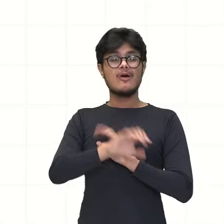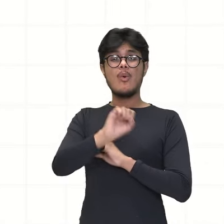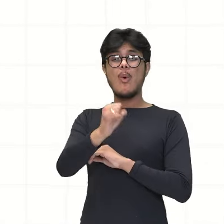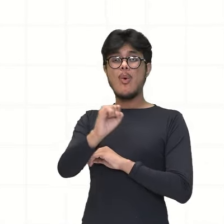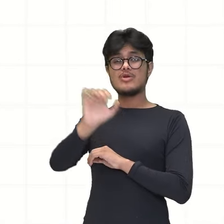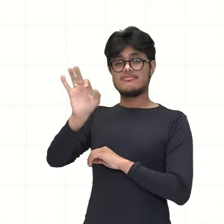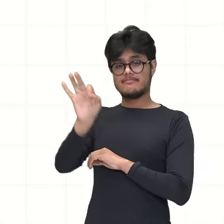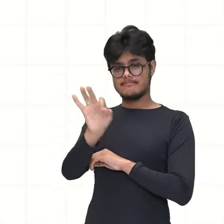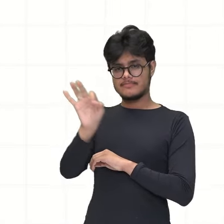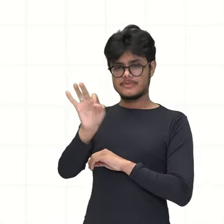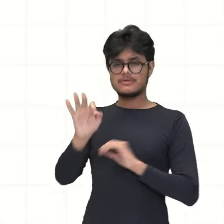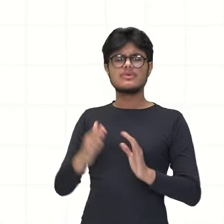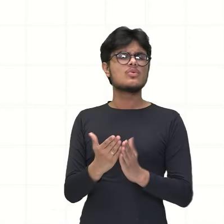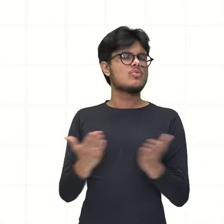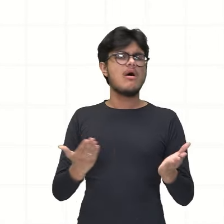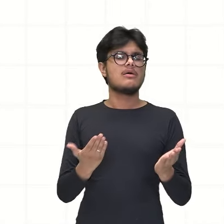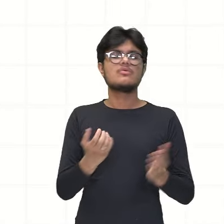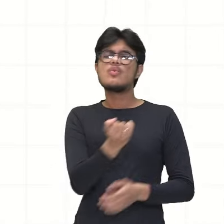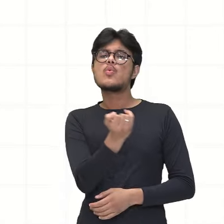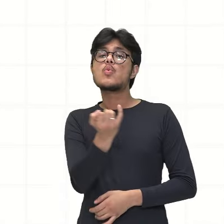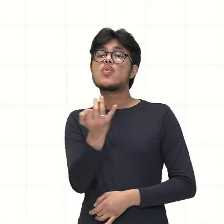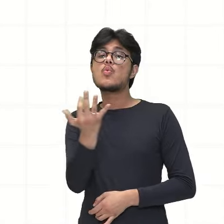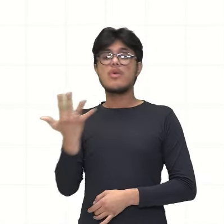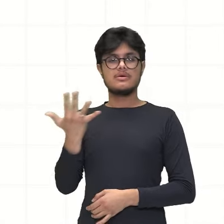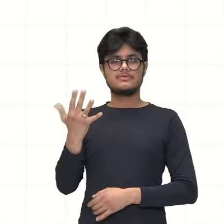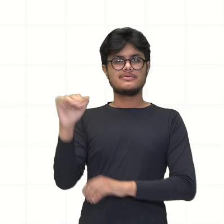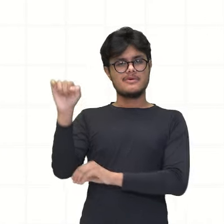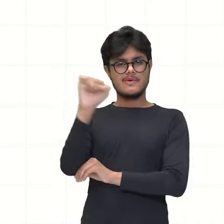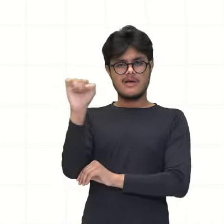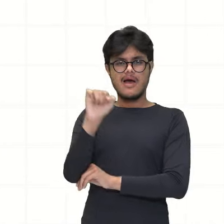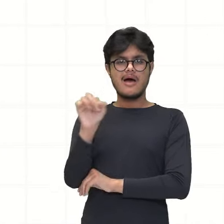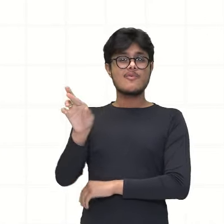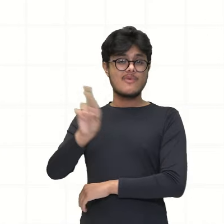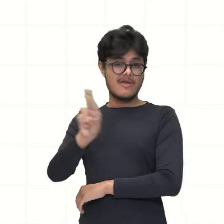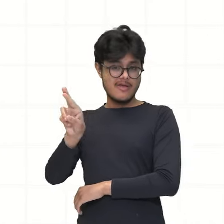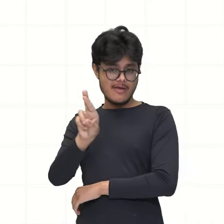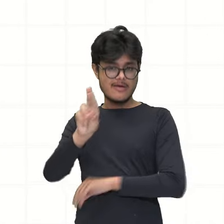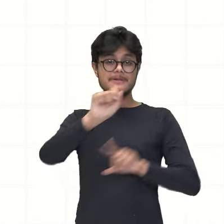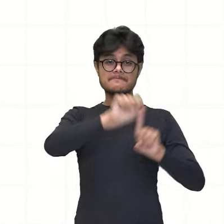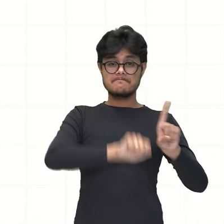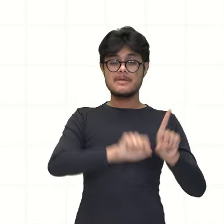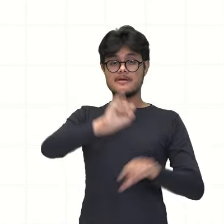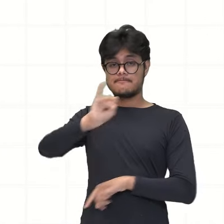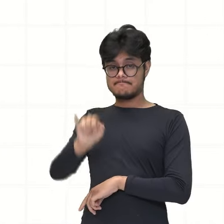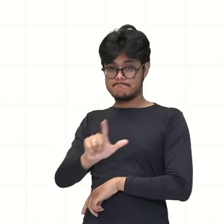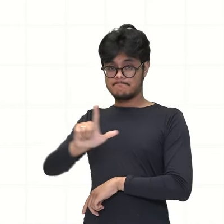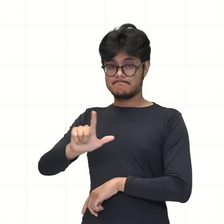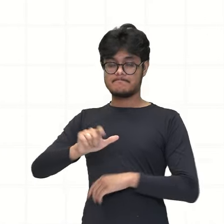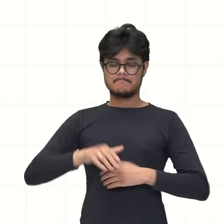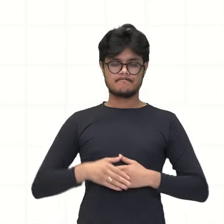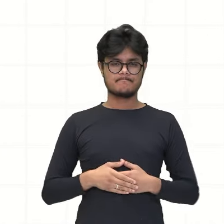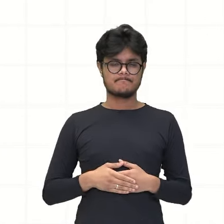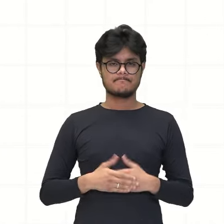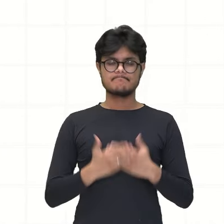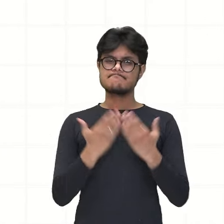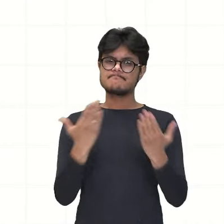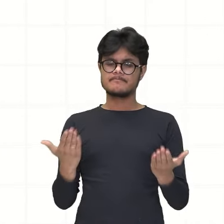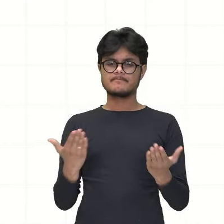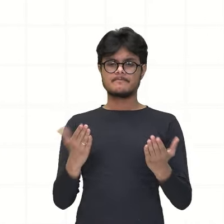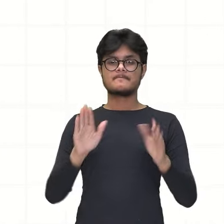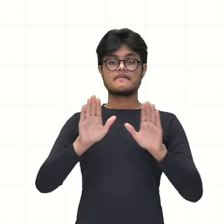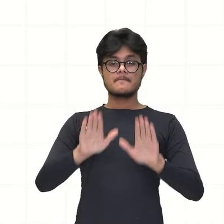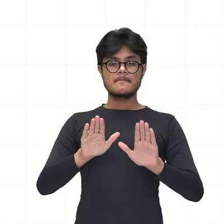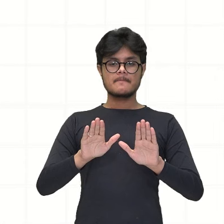8%. Qual seria o valor do carro em julho? E aí, ó, para quem não lembra, quem